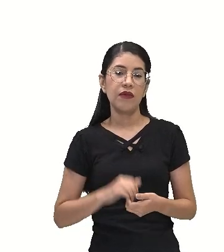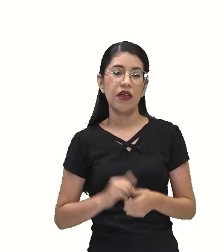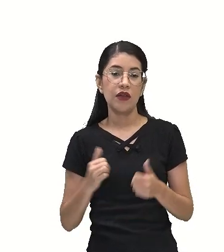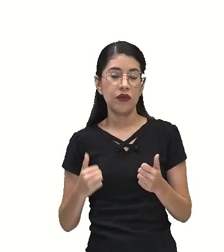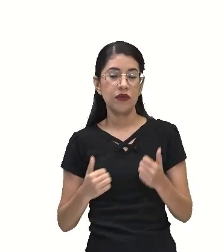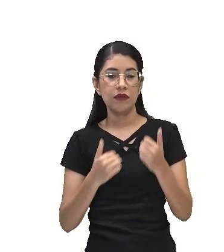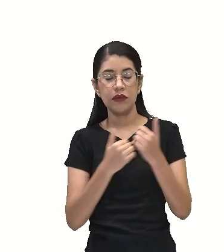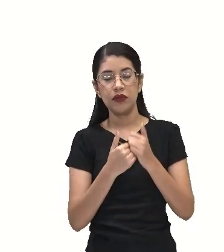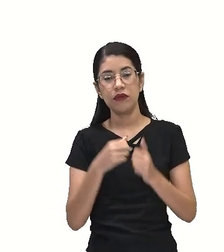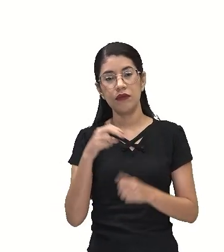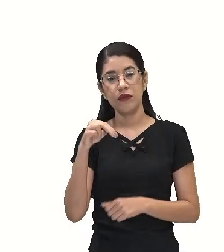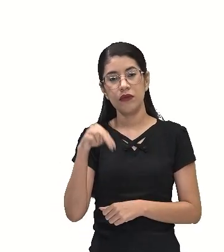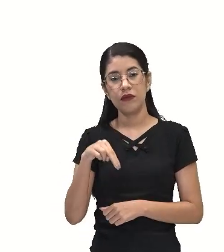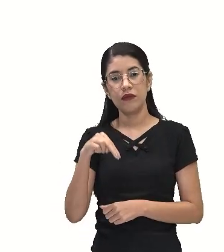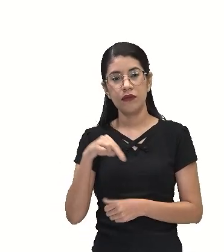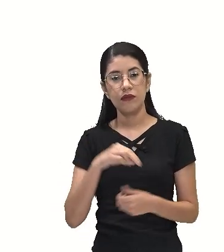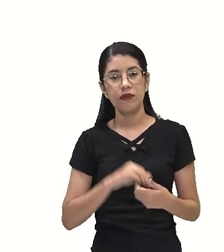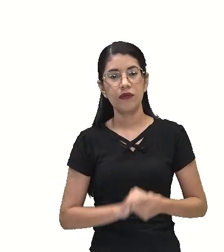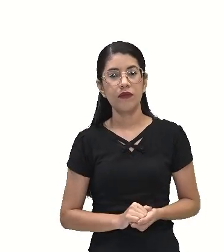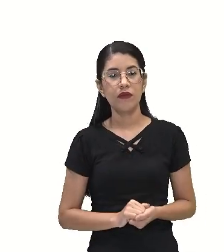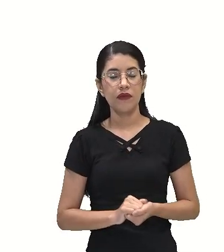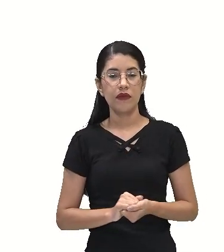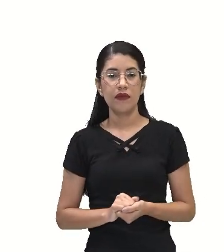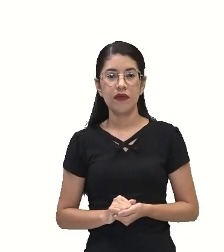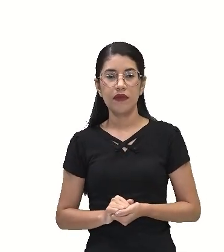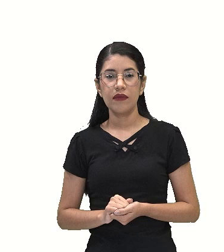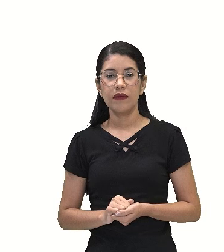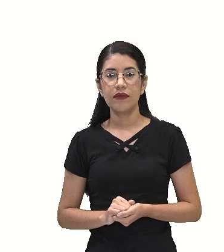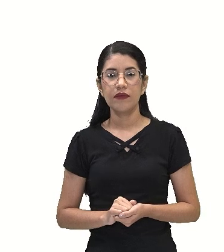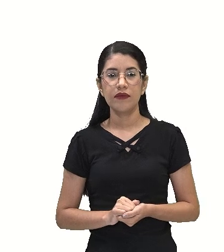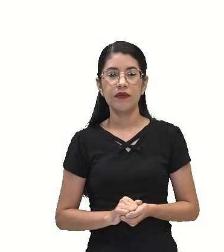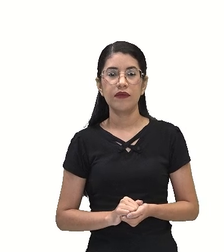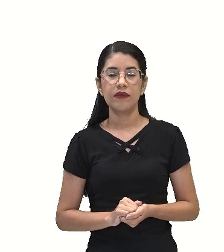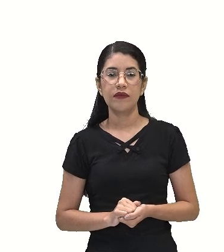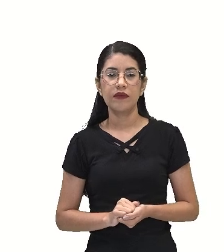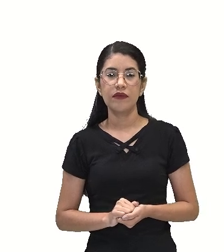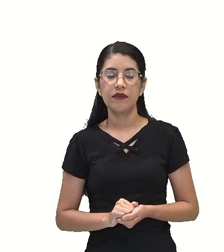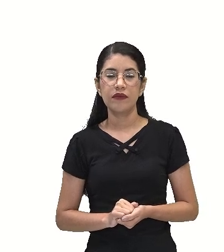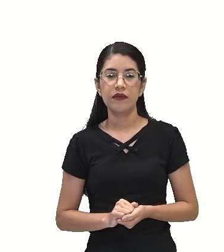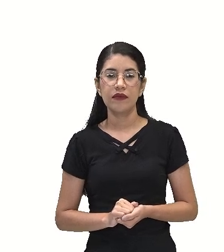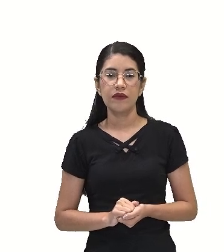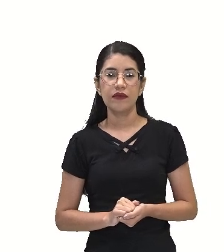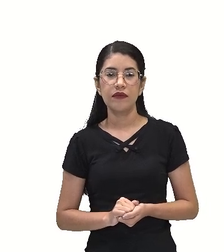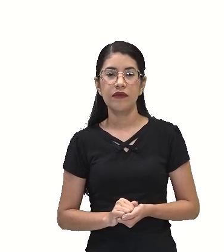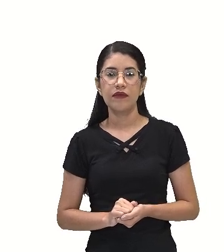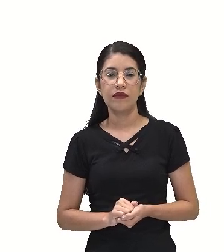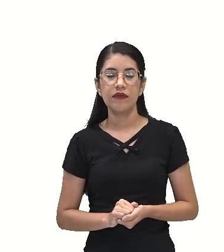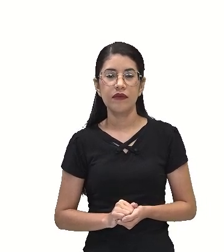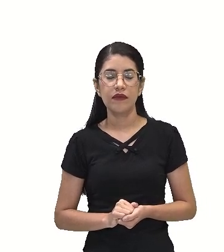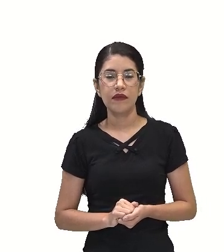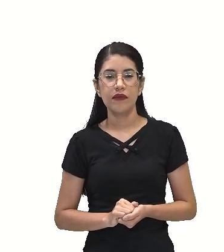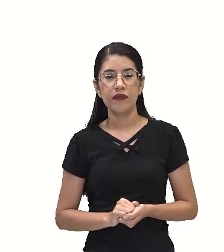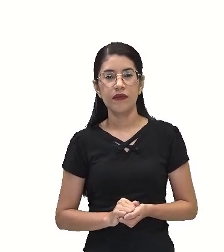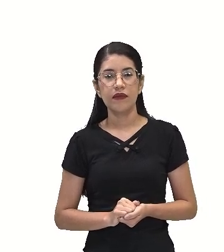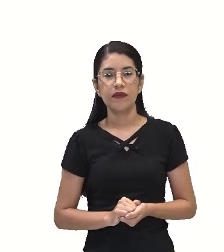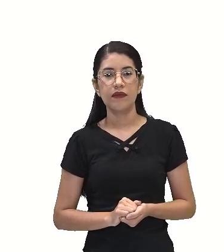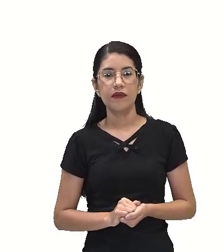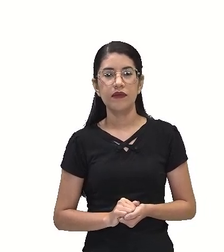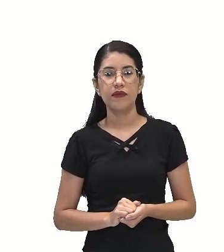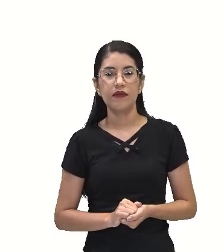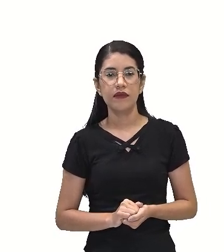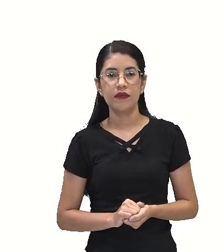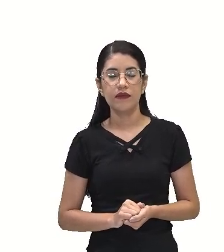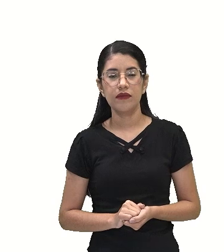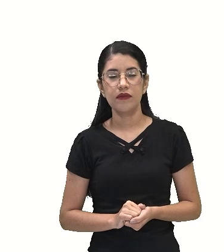Se são 5 lados, ok? É um pentágono, tá? Então, aqui é um pentágono regular. Eu quero